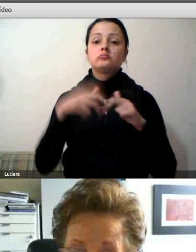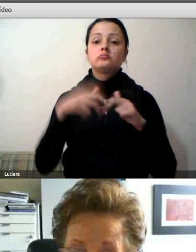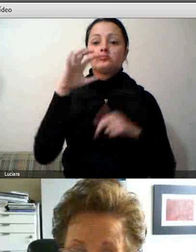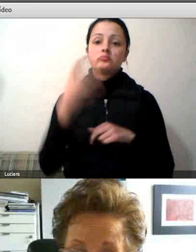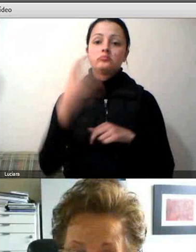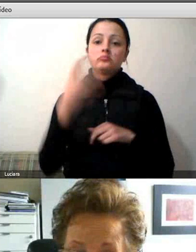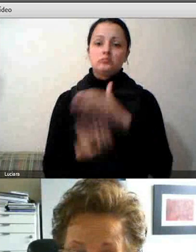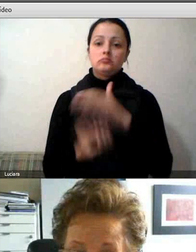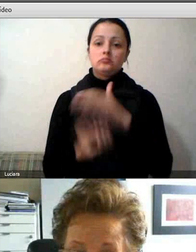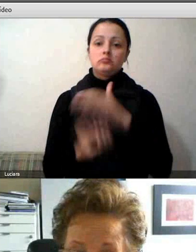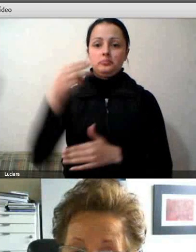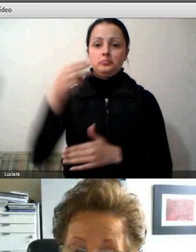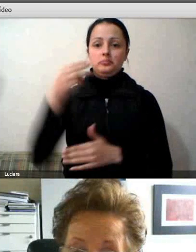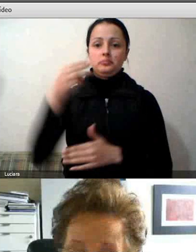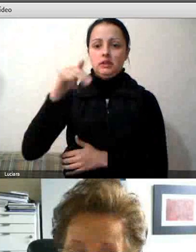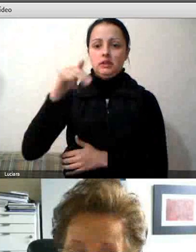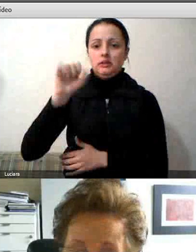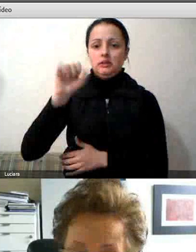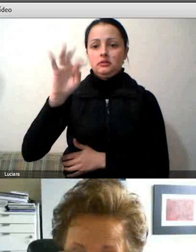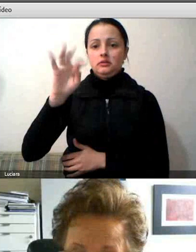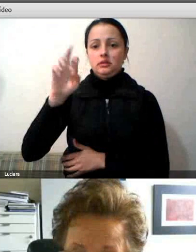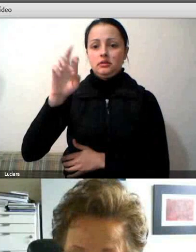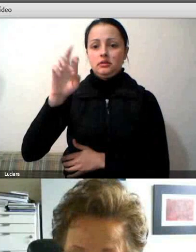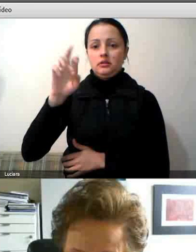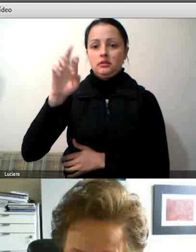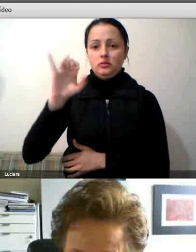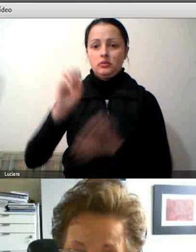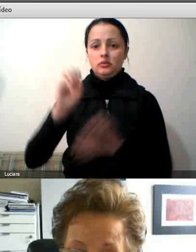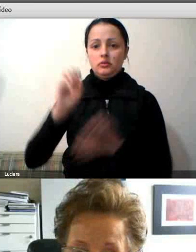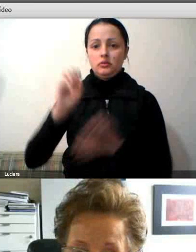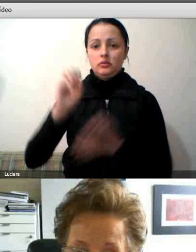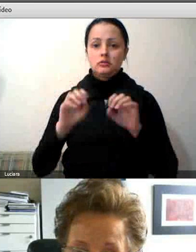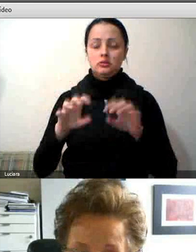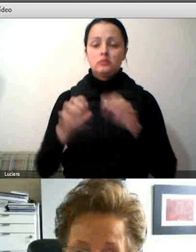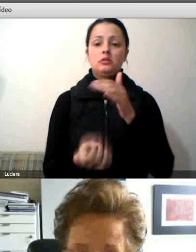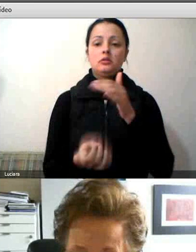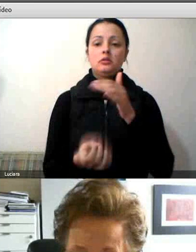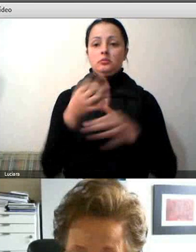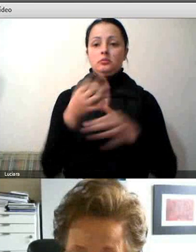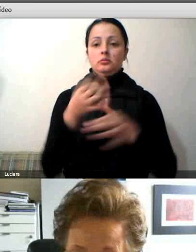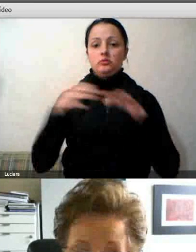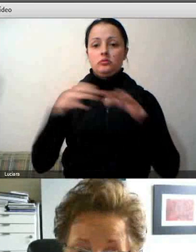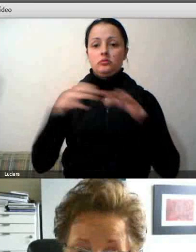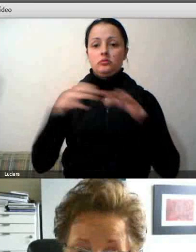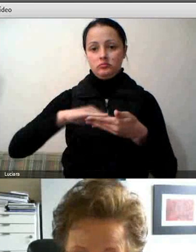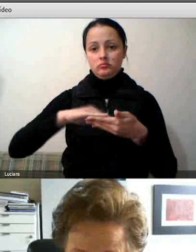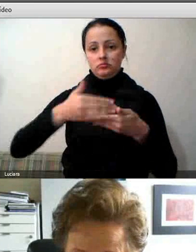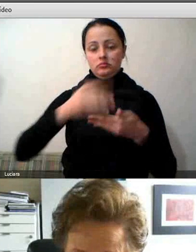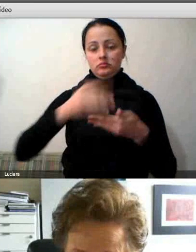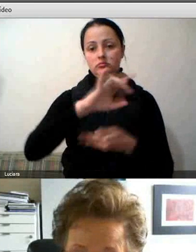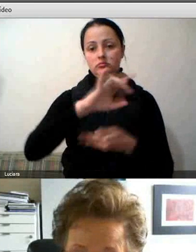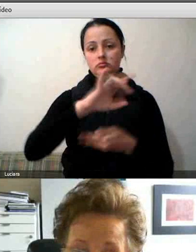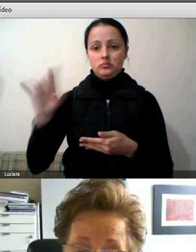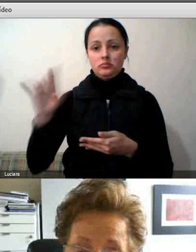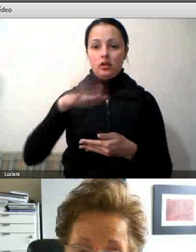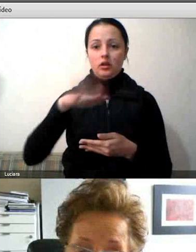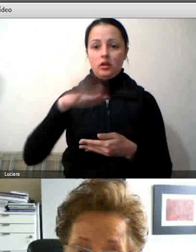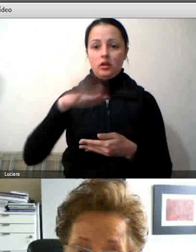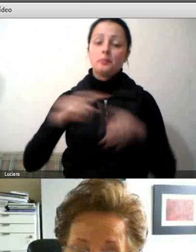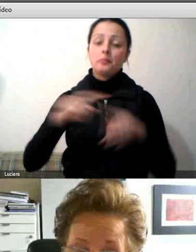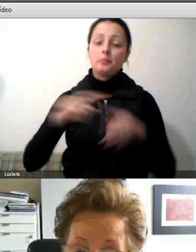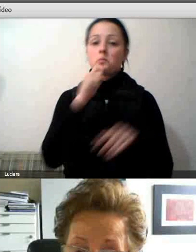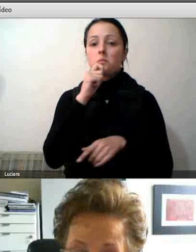Educação o projeto Um Computador por Aluno. Esse sim é verdadeiramente experimental. Então se